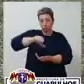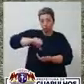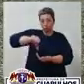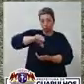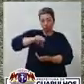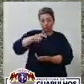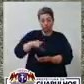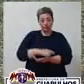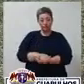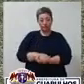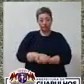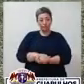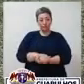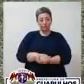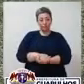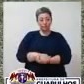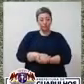Vai molhar mais um pouquinho.